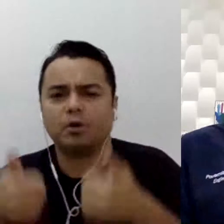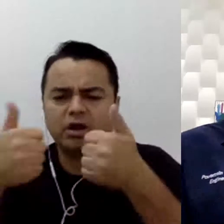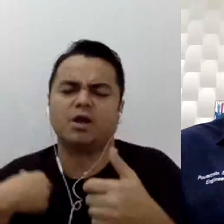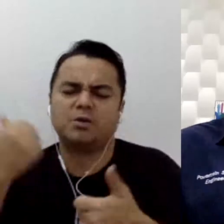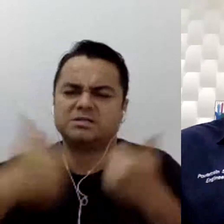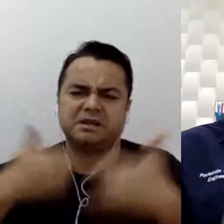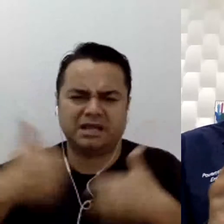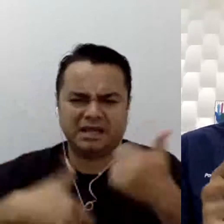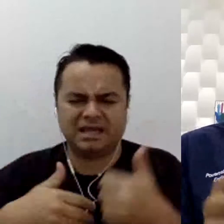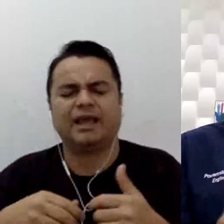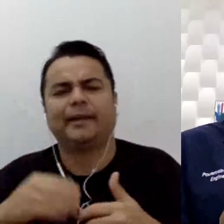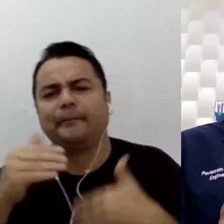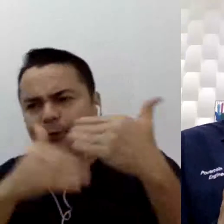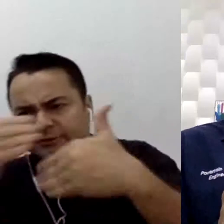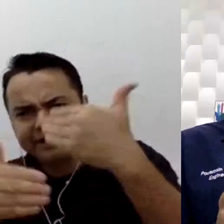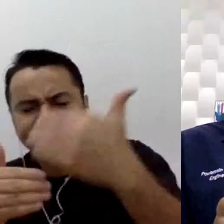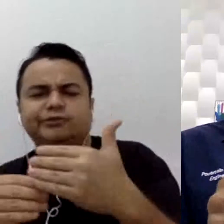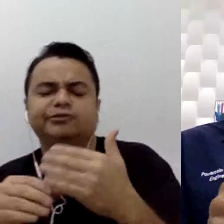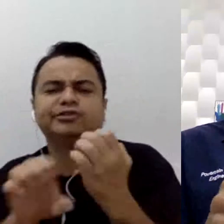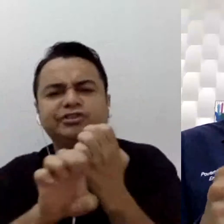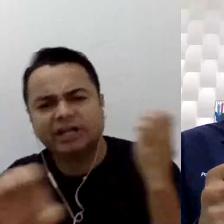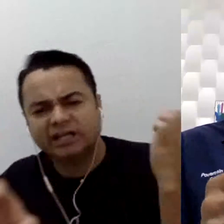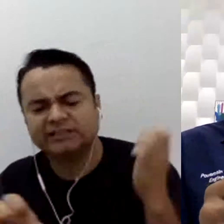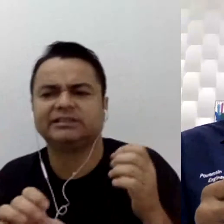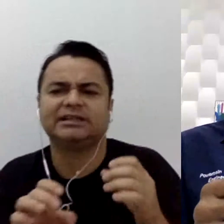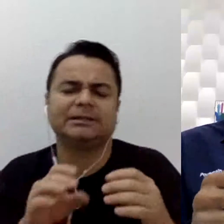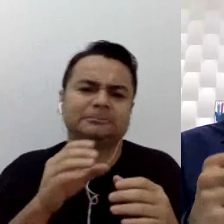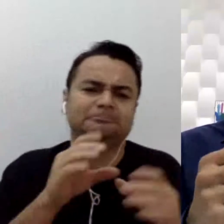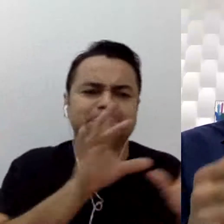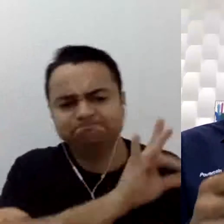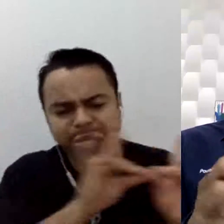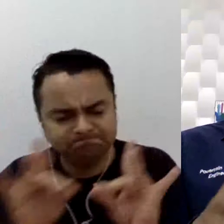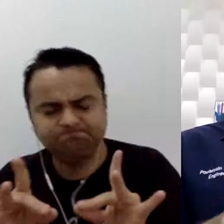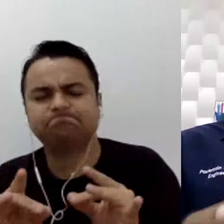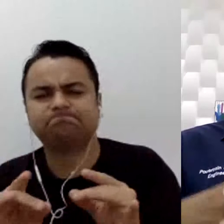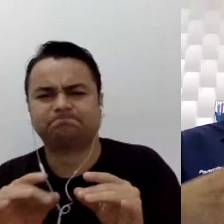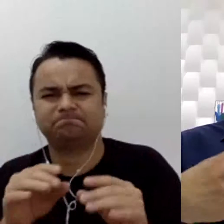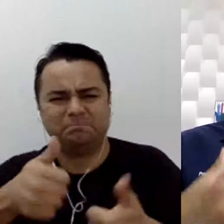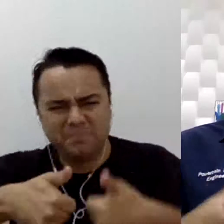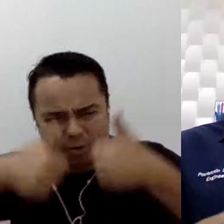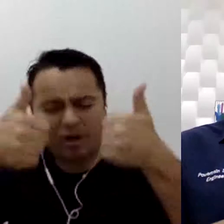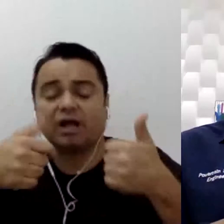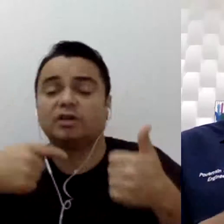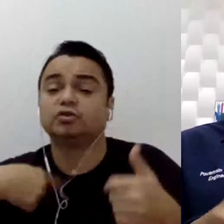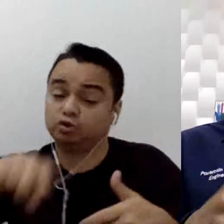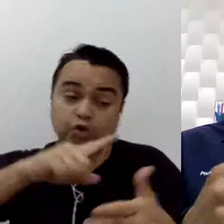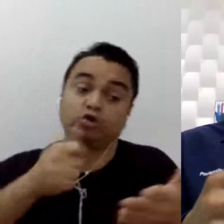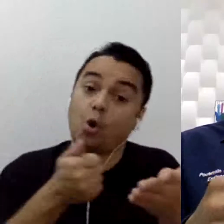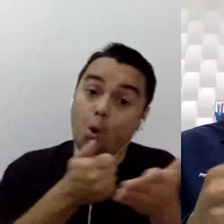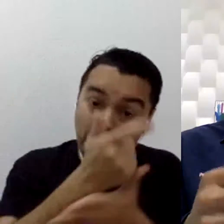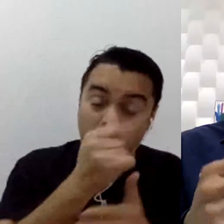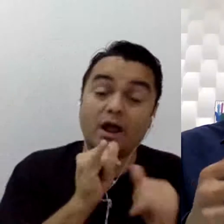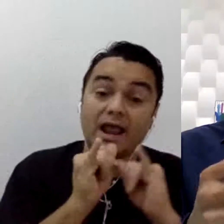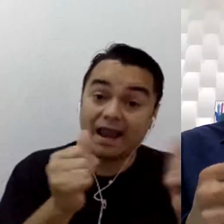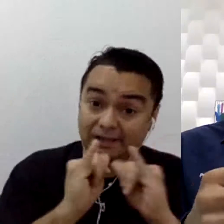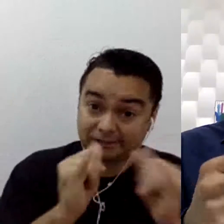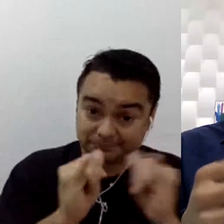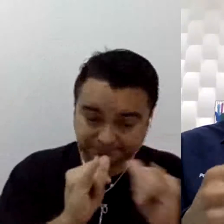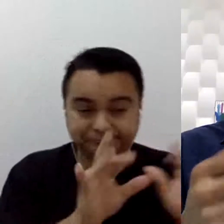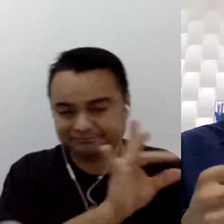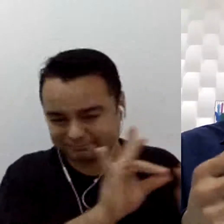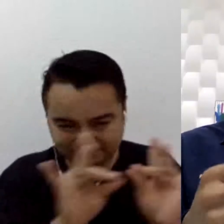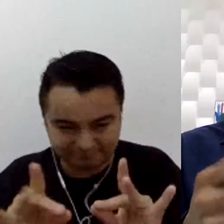processo de engenharia, de pegar equipamentos, analisar e melhorar. Então, a gente comprou um veículo elétrico, pegou os equipamentos e